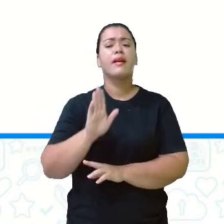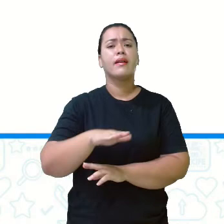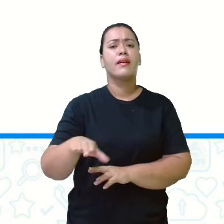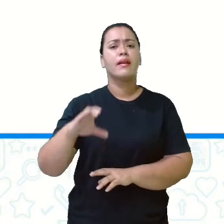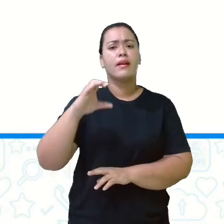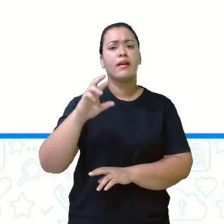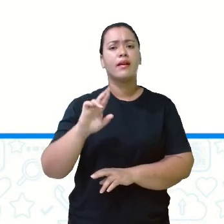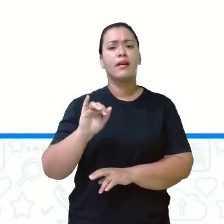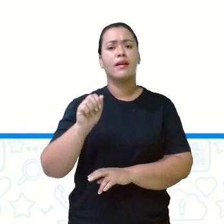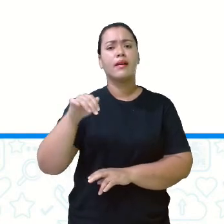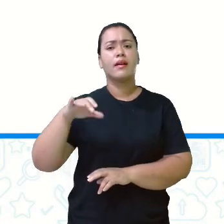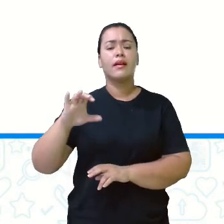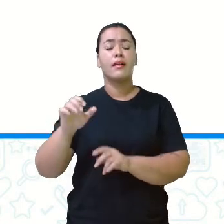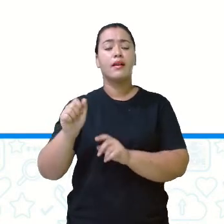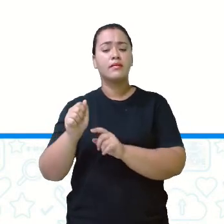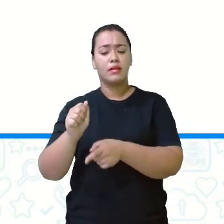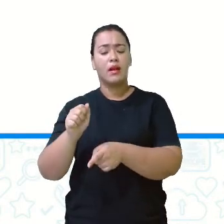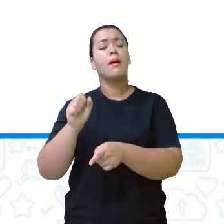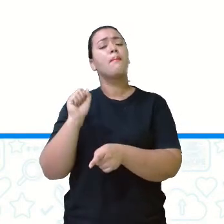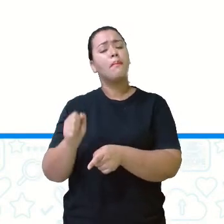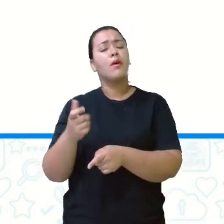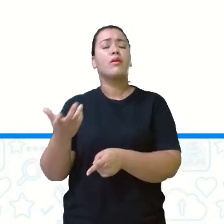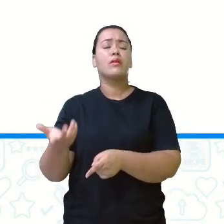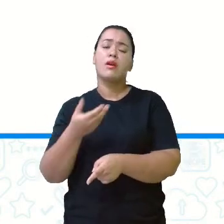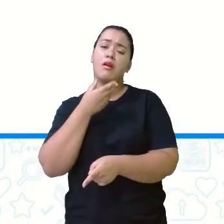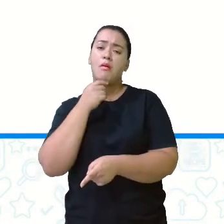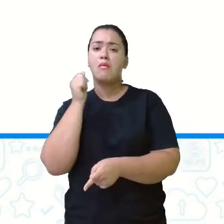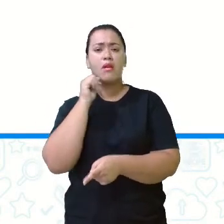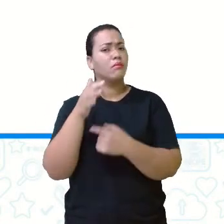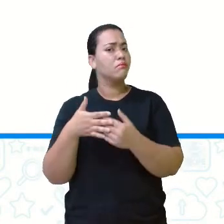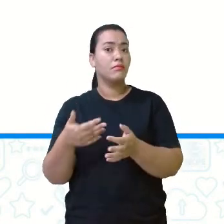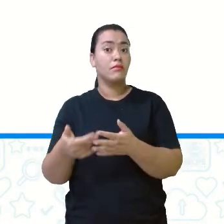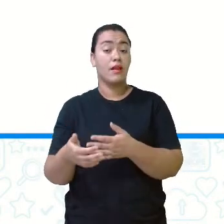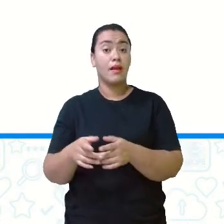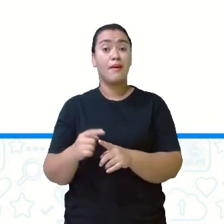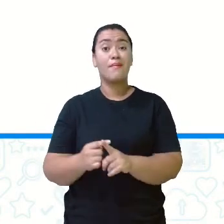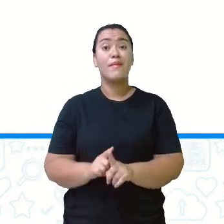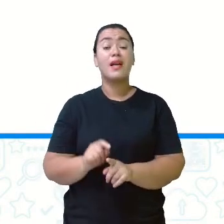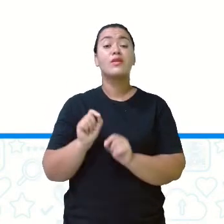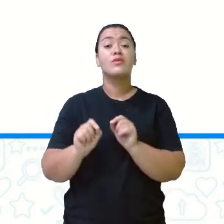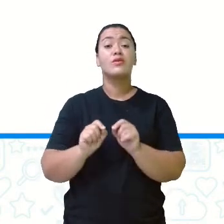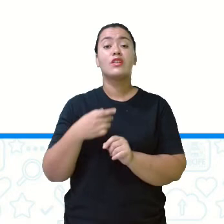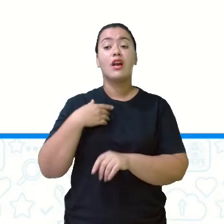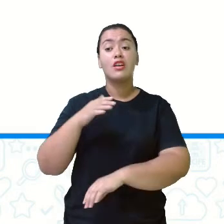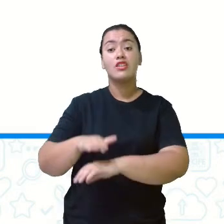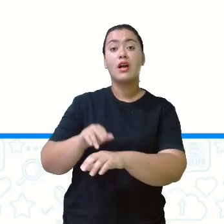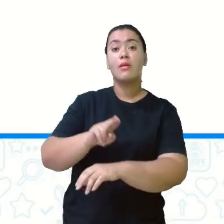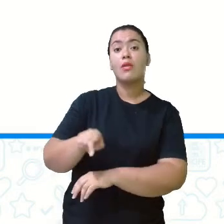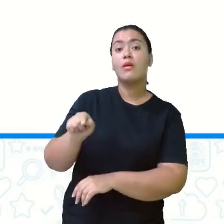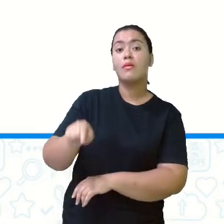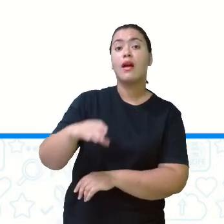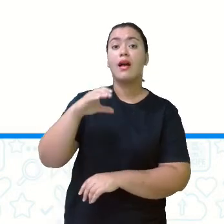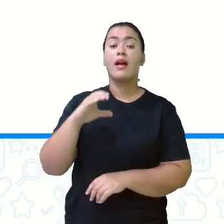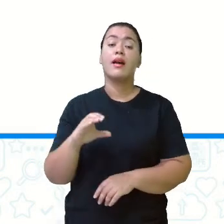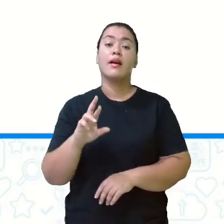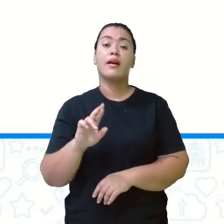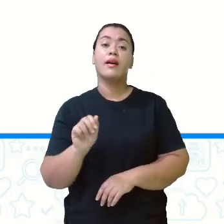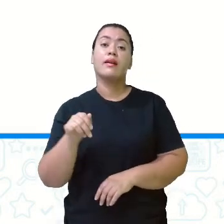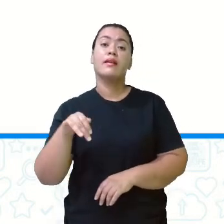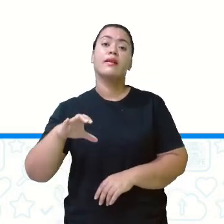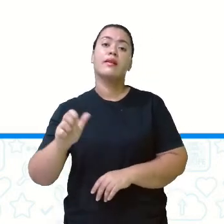pode ser um menino, pode ser uma menina, mas eu vou sempre chamar de criança. A